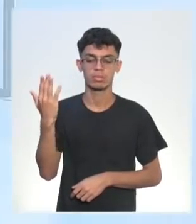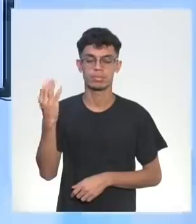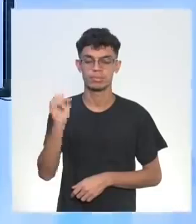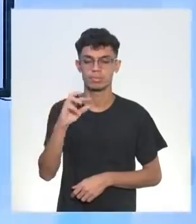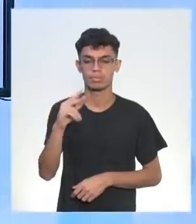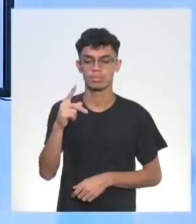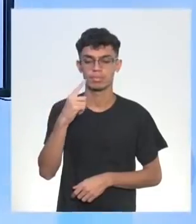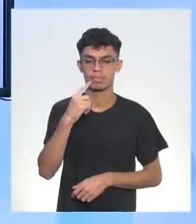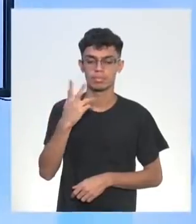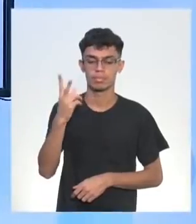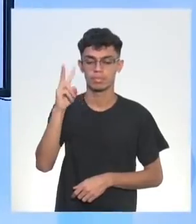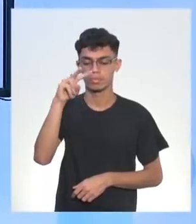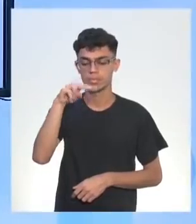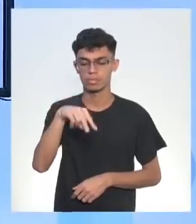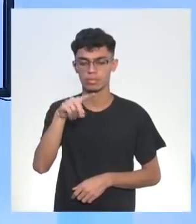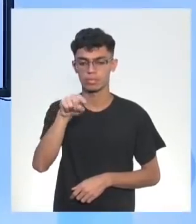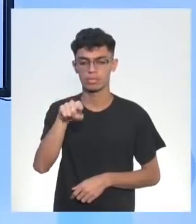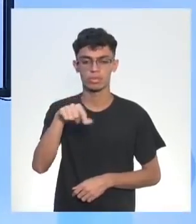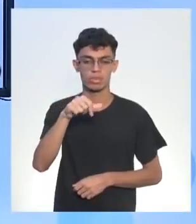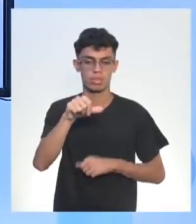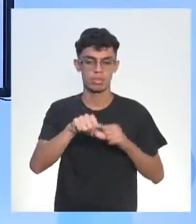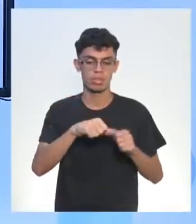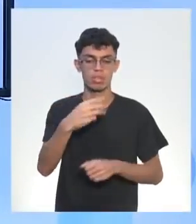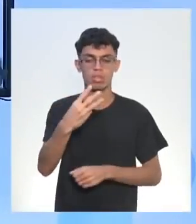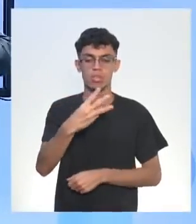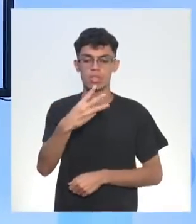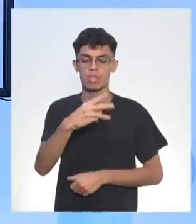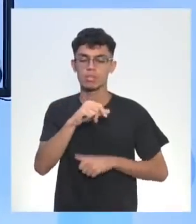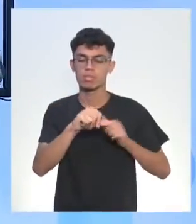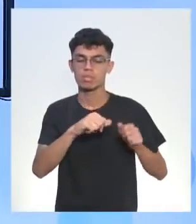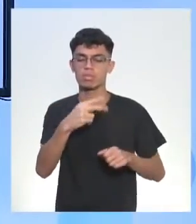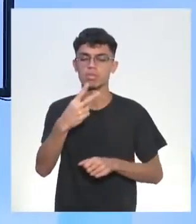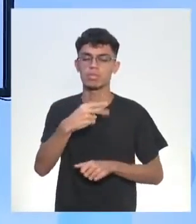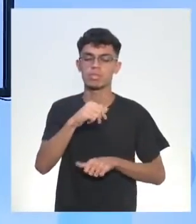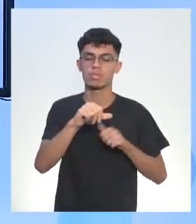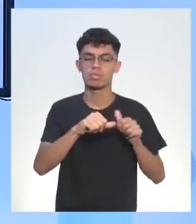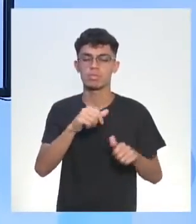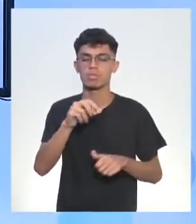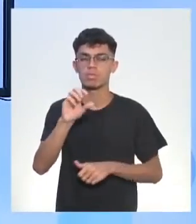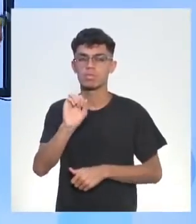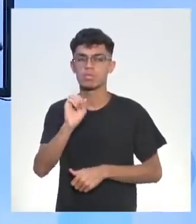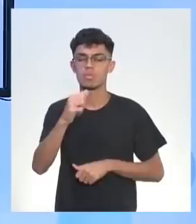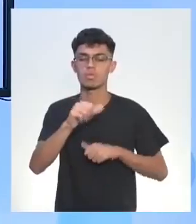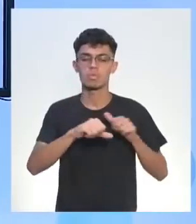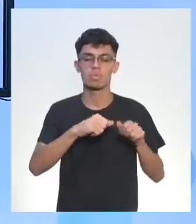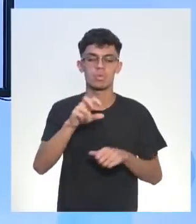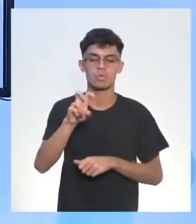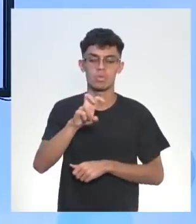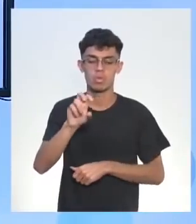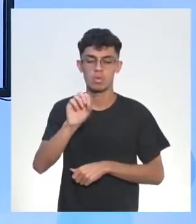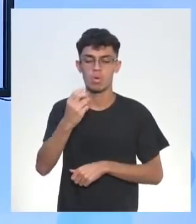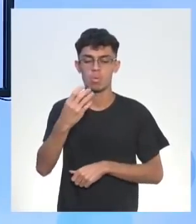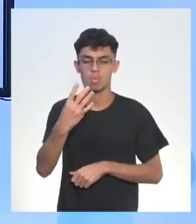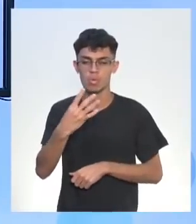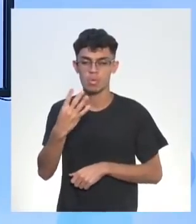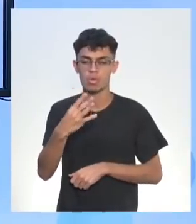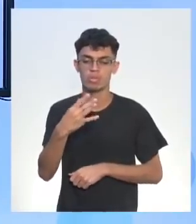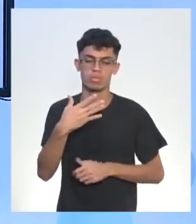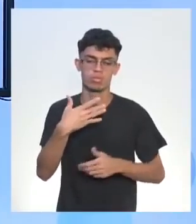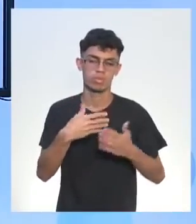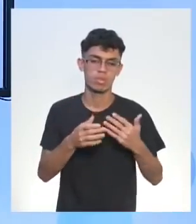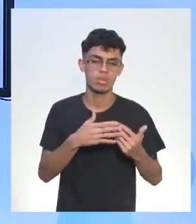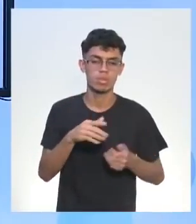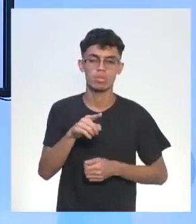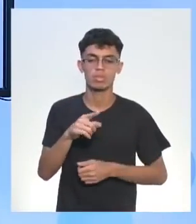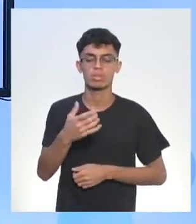Tá bom? Olhando de cima para baixo. Se você trocar o 3 por 2, por 8, por 5, por raiz quadrada de 4, por qualquer número, você sempre